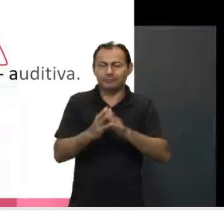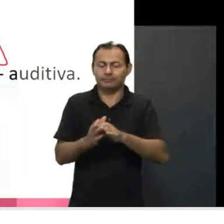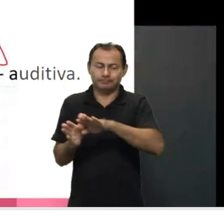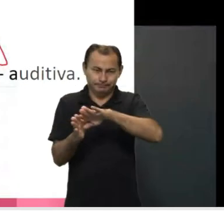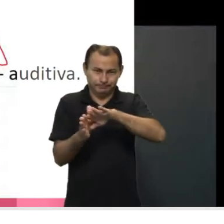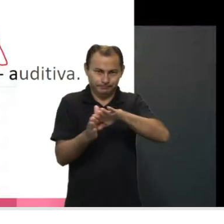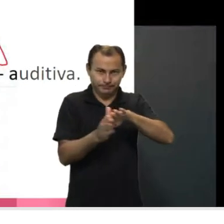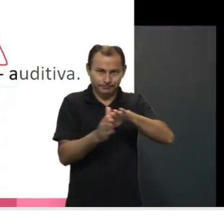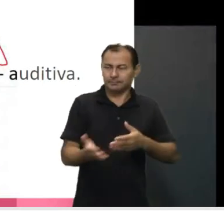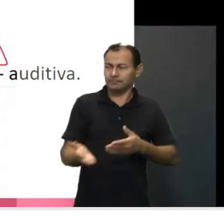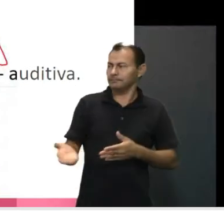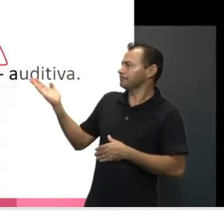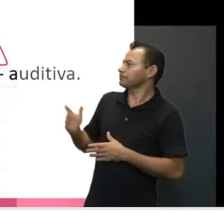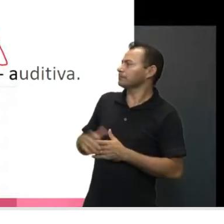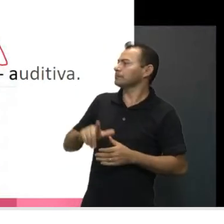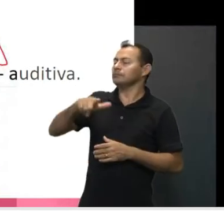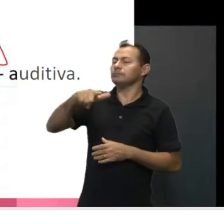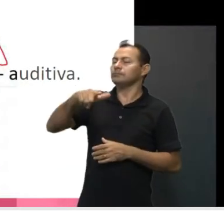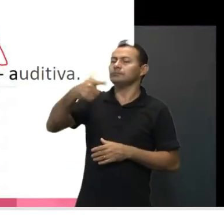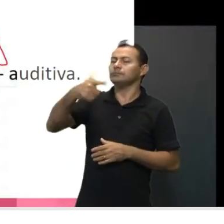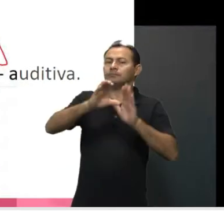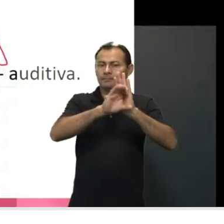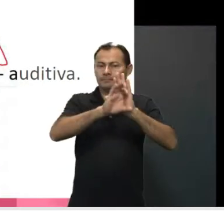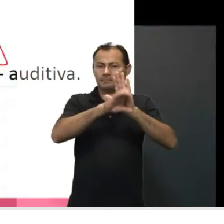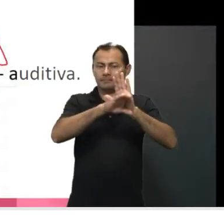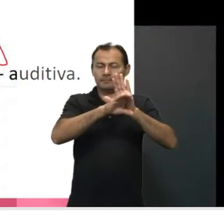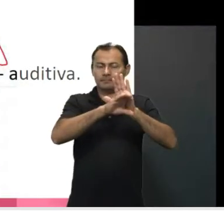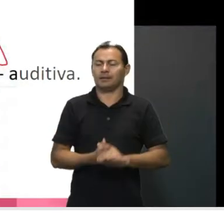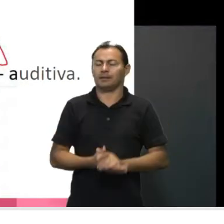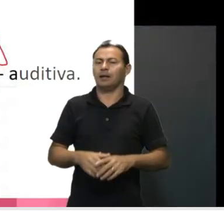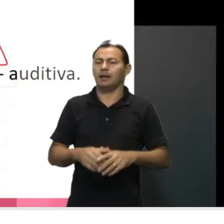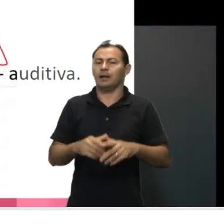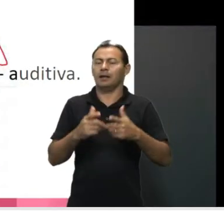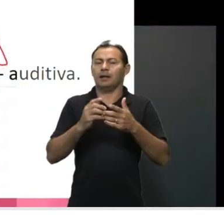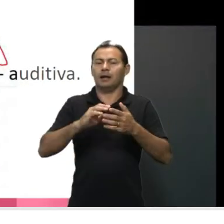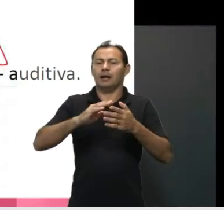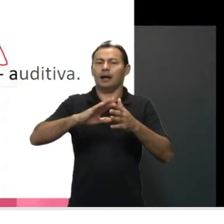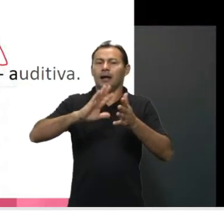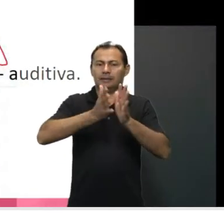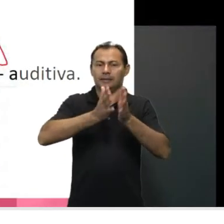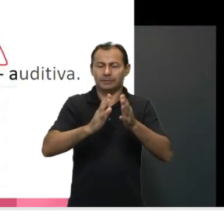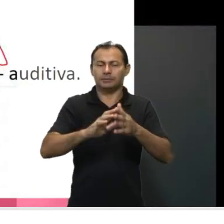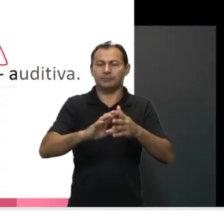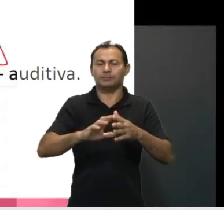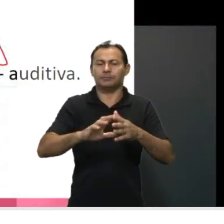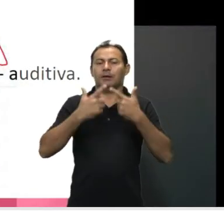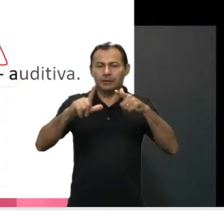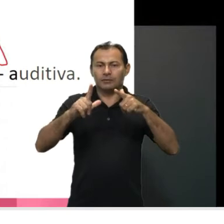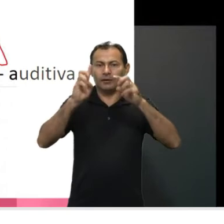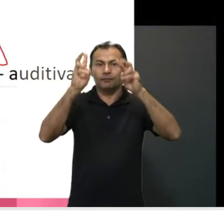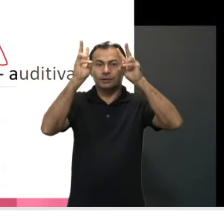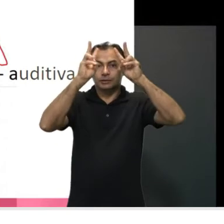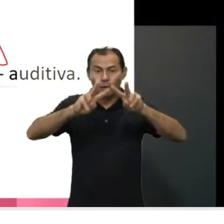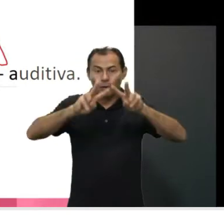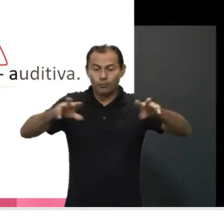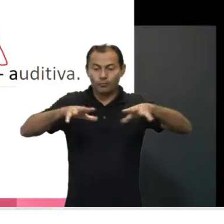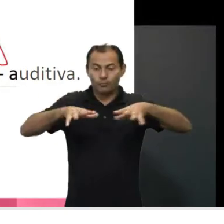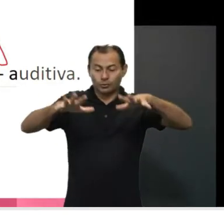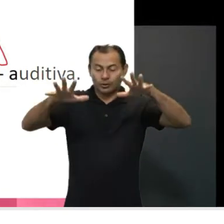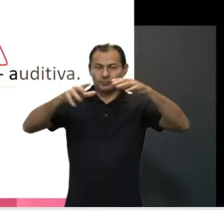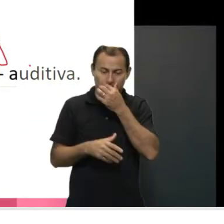outro conceito é que a Libras é uma língua visual motora, tá? E não oral